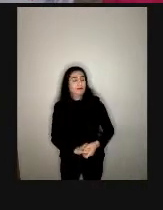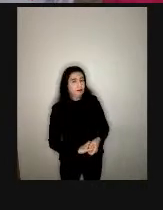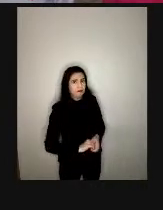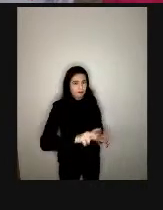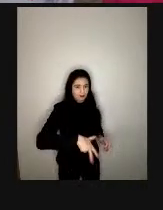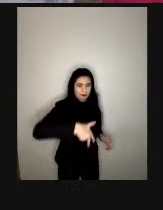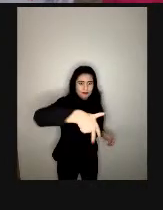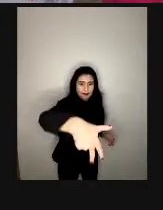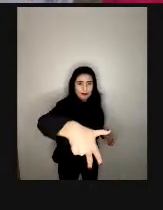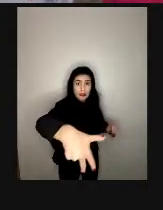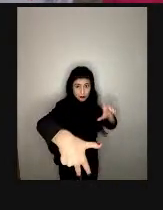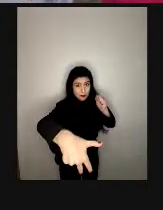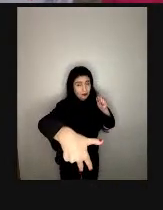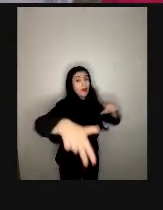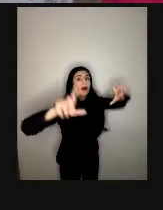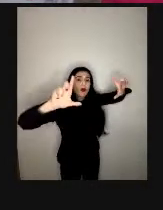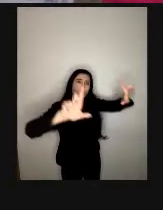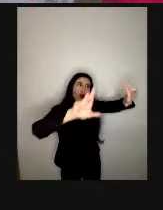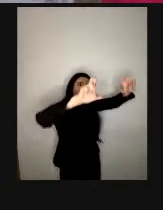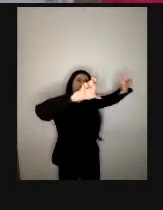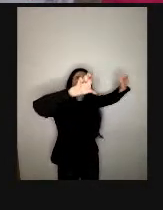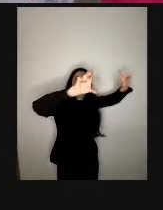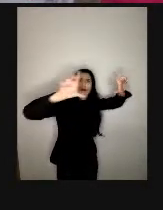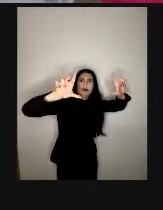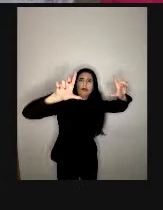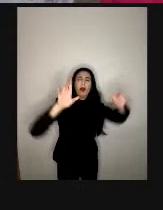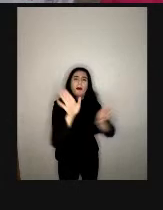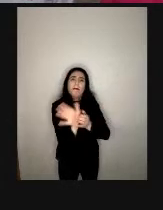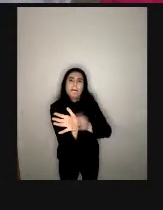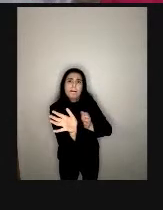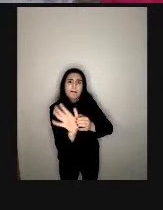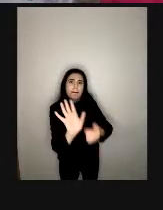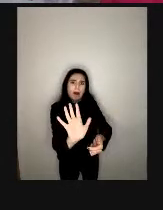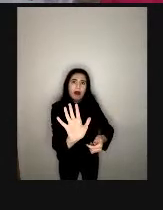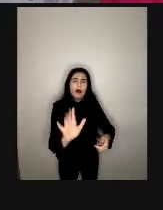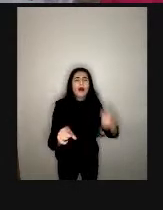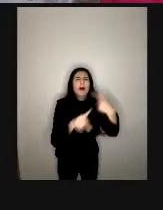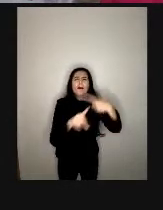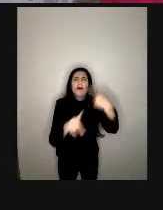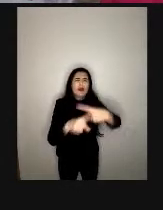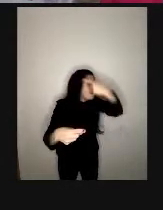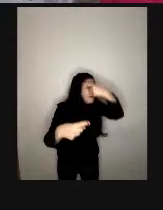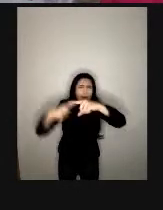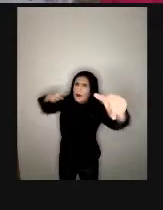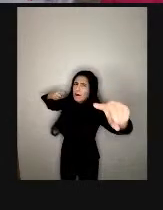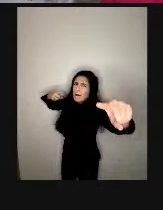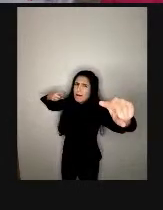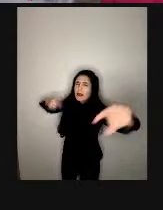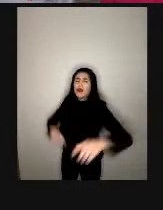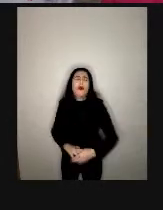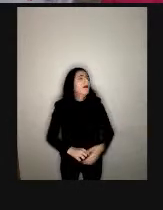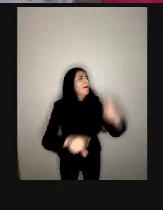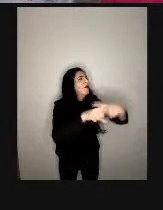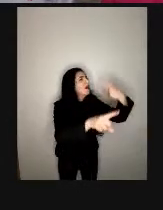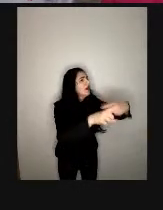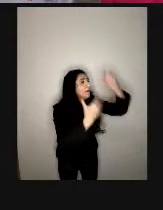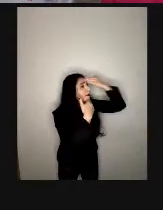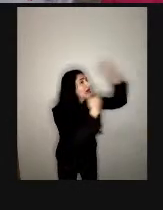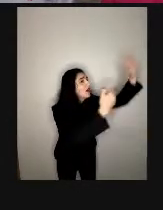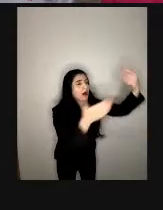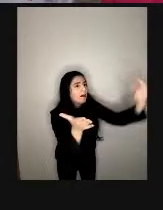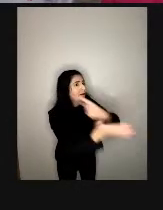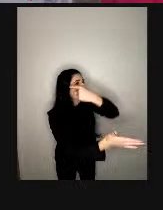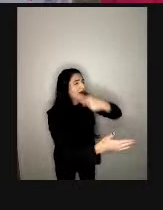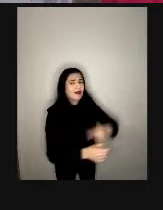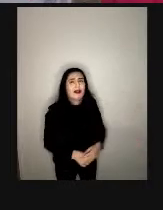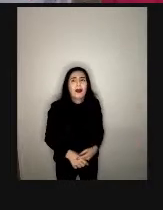da exposição na mão e eles falaram assim, puxa, mas por que que lá está censurado? Eu falei, obrigada pela pergunta, porque as pessoas não estavam